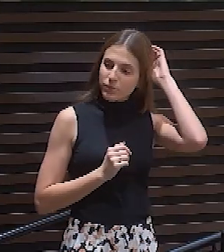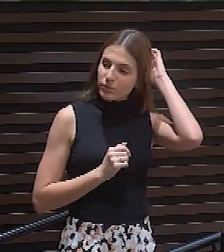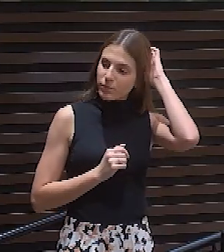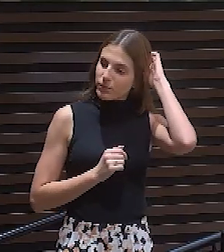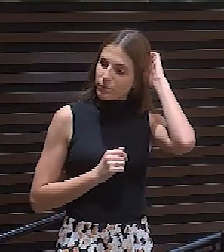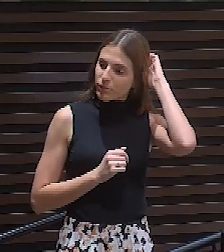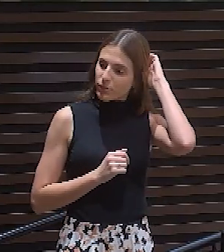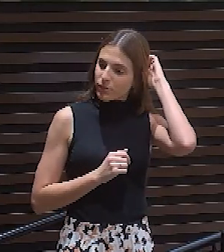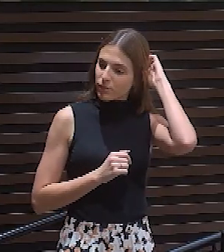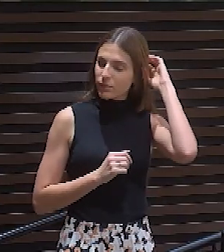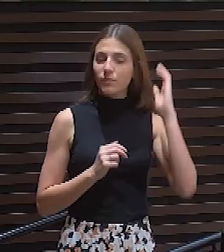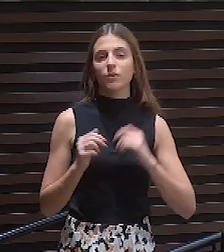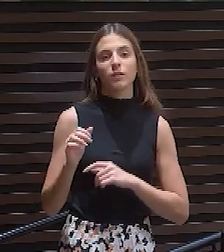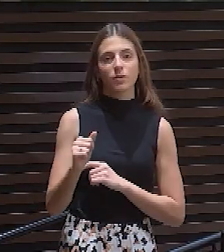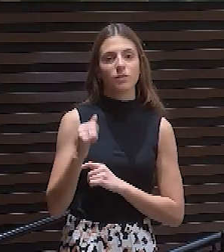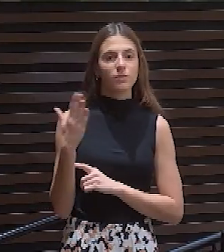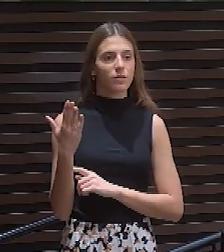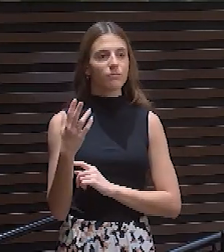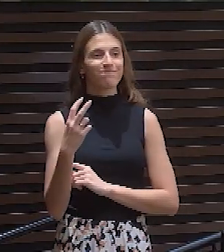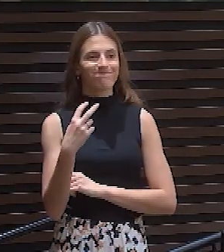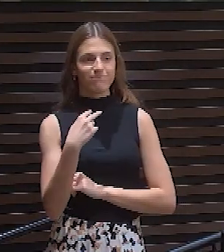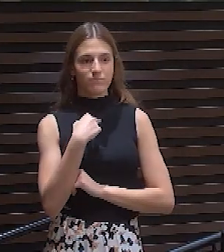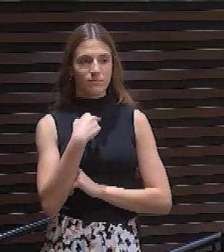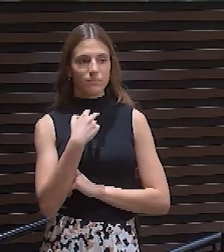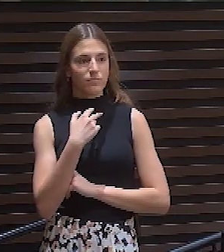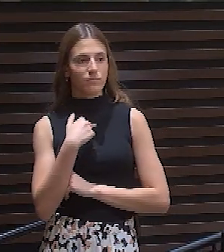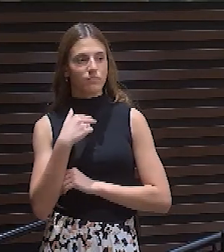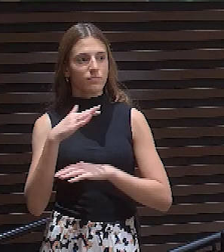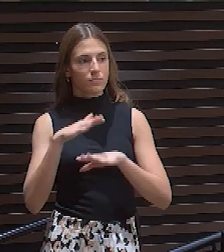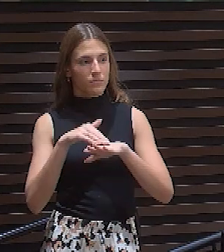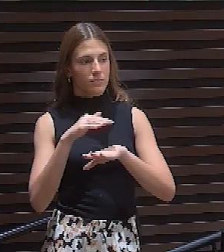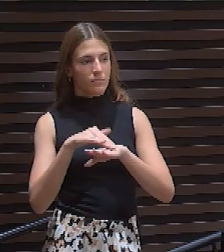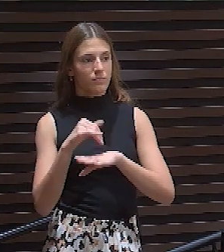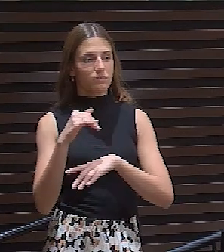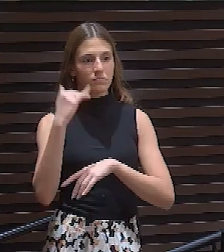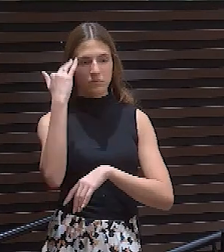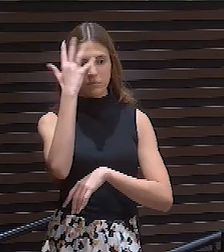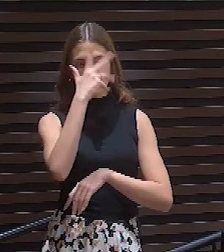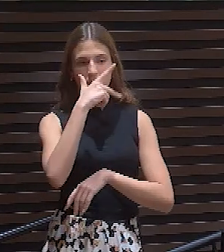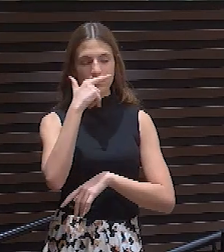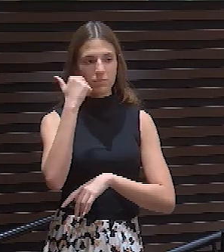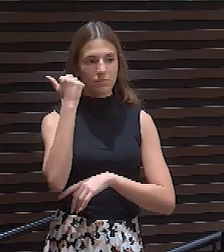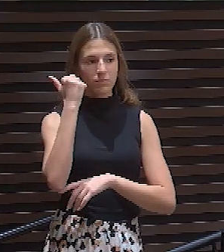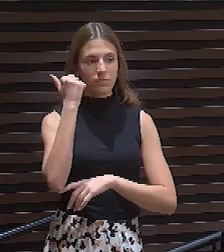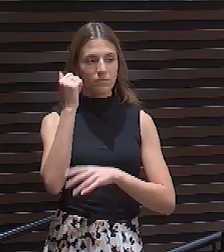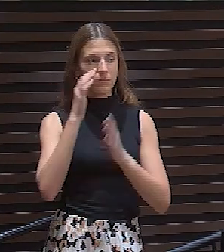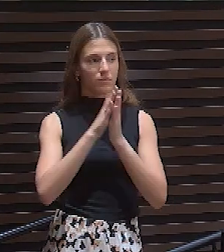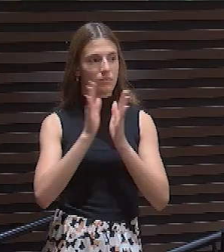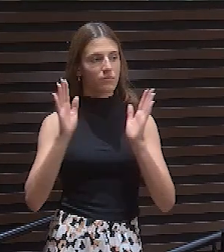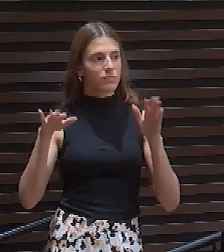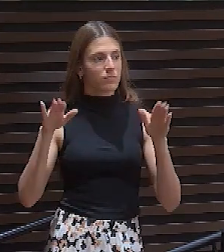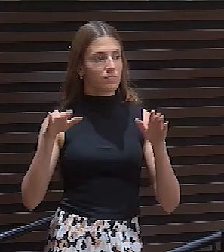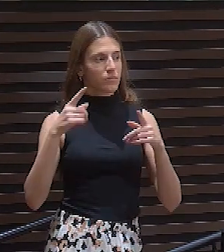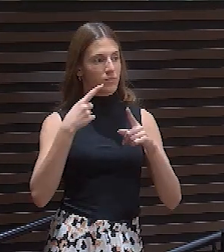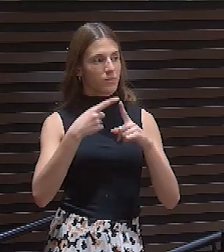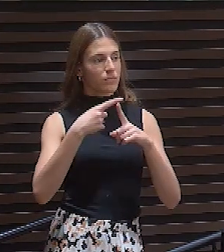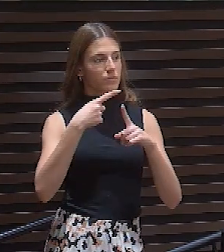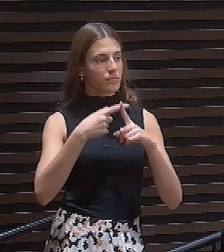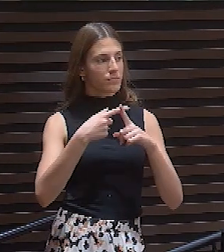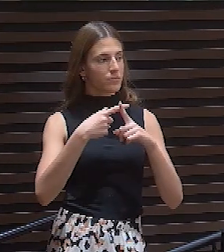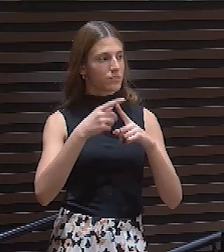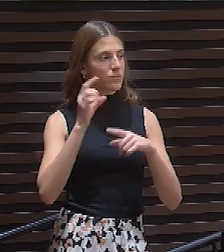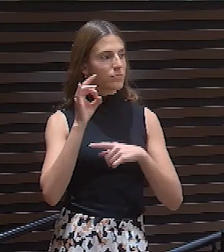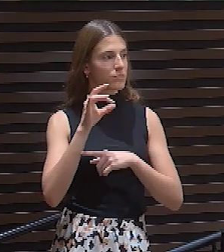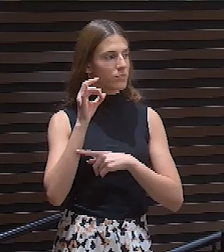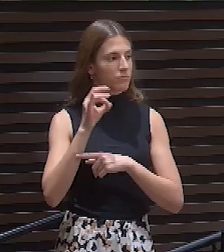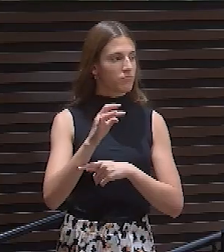não podemos chamá-lo de mero anjo, porque ao Senhor teu Deus adorarás, e só